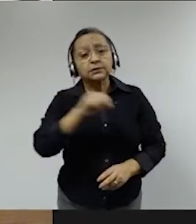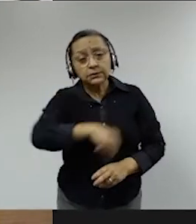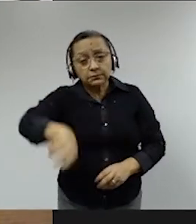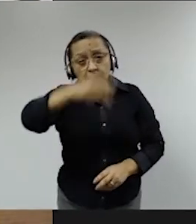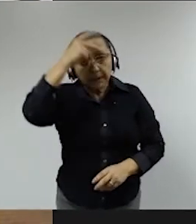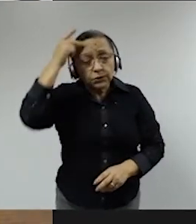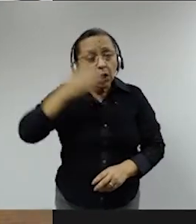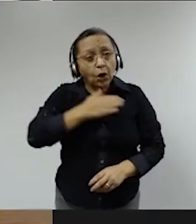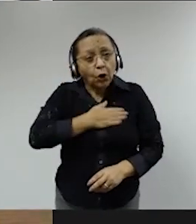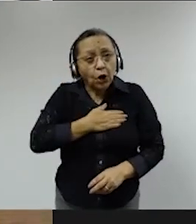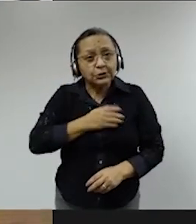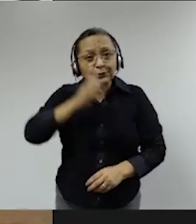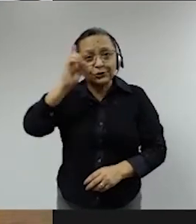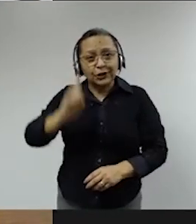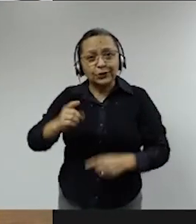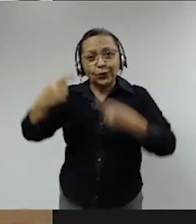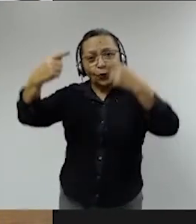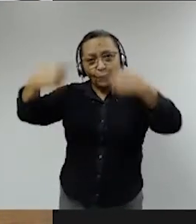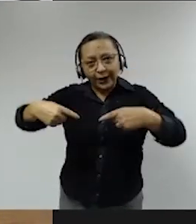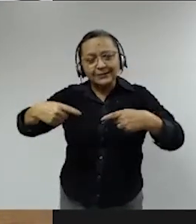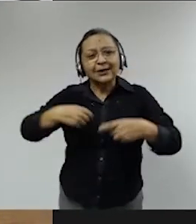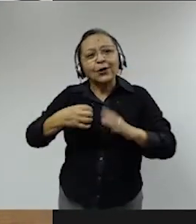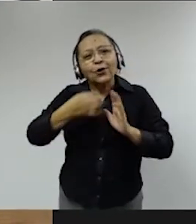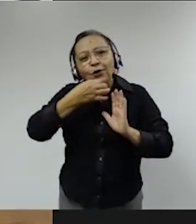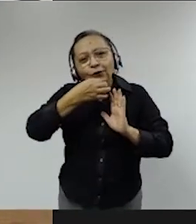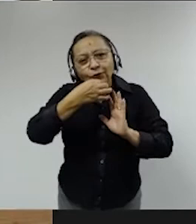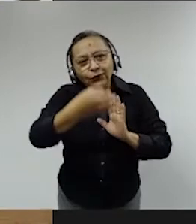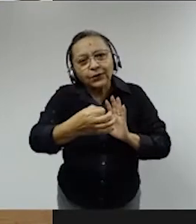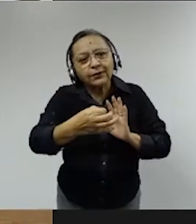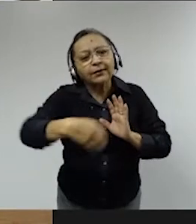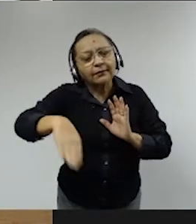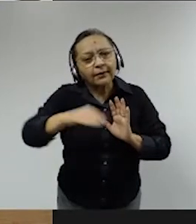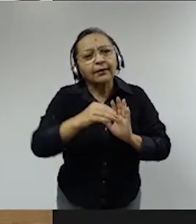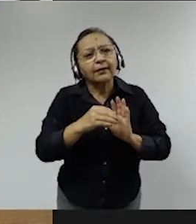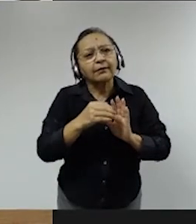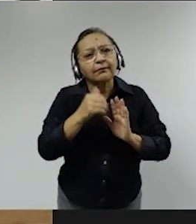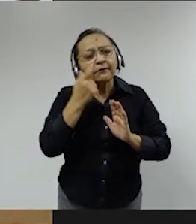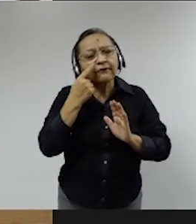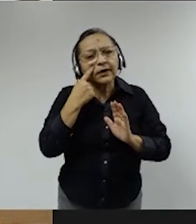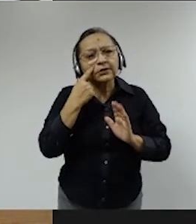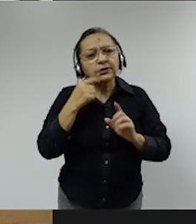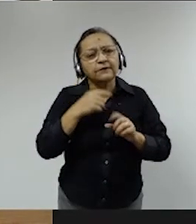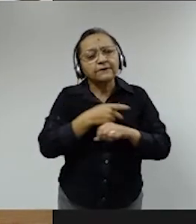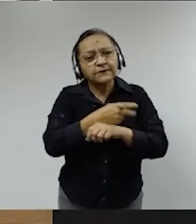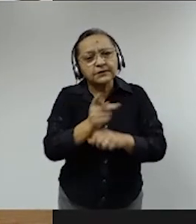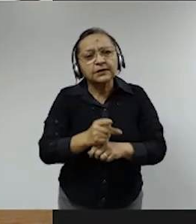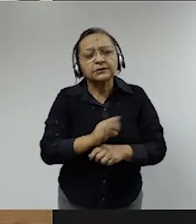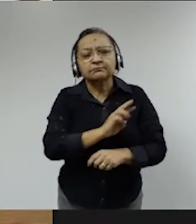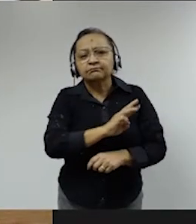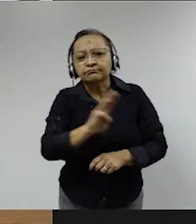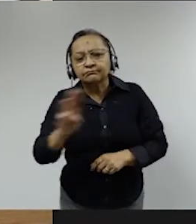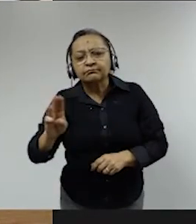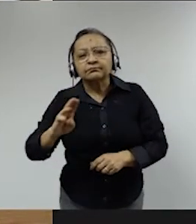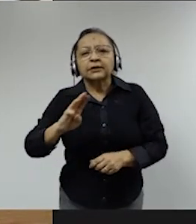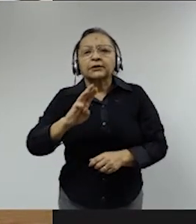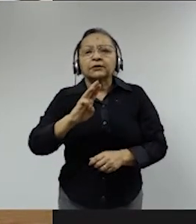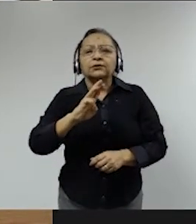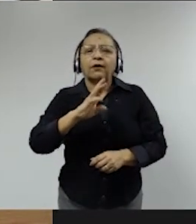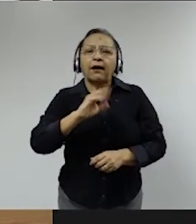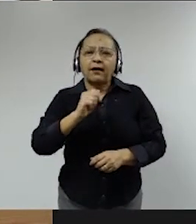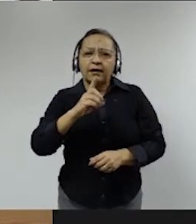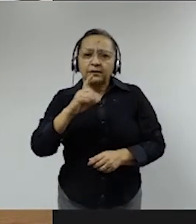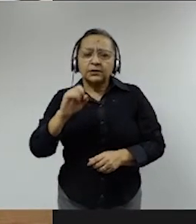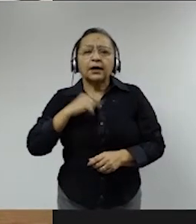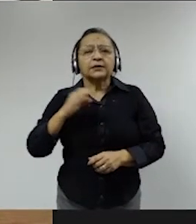direito concorrencial, sugiro que passe a seguir as páginas do CAD, as notícias.